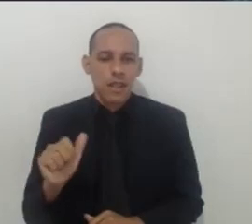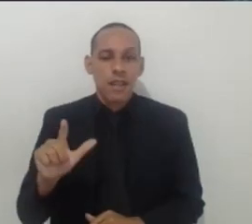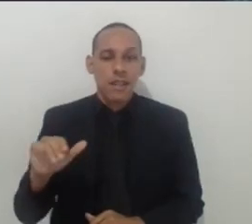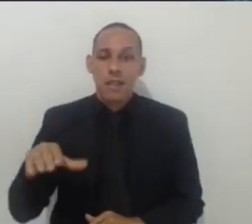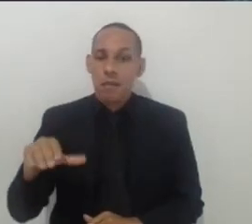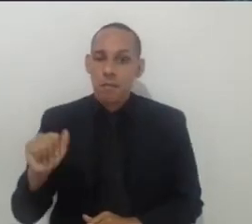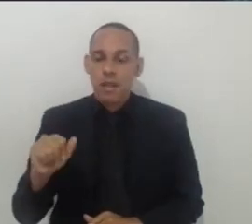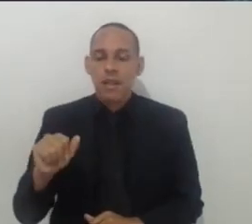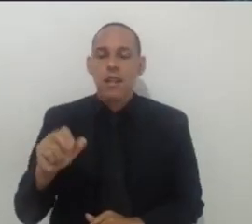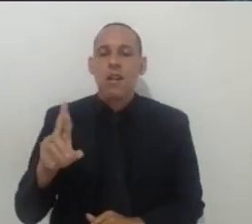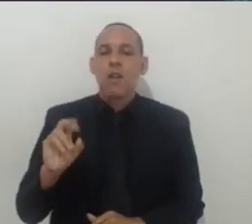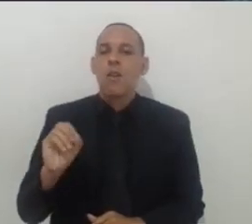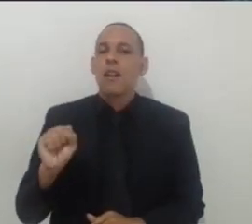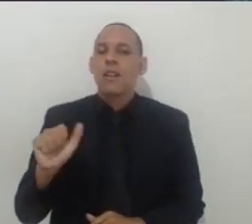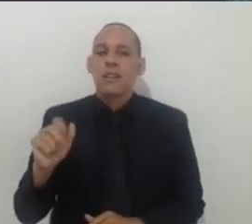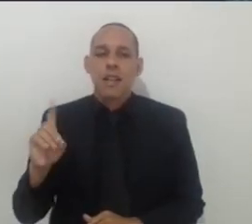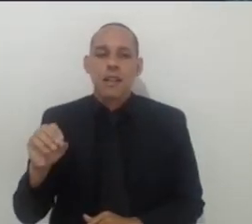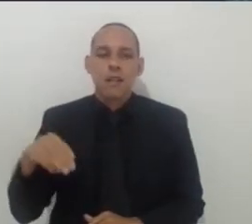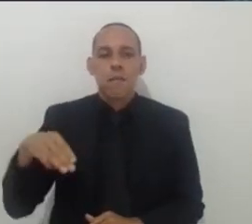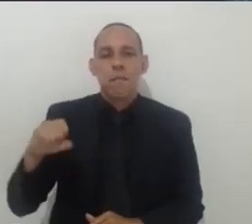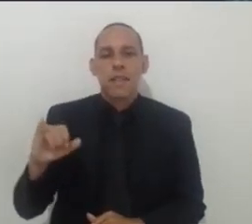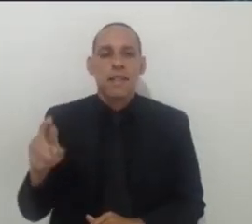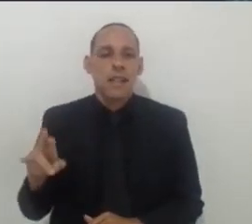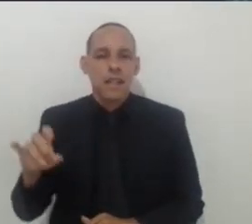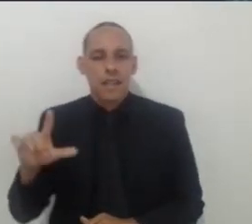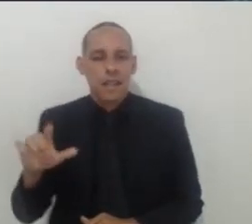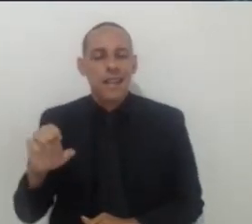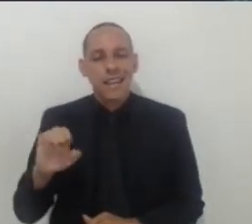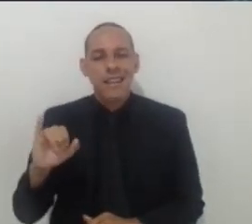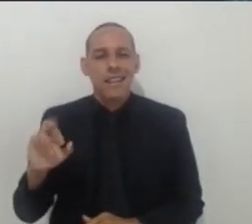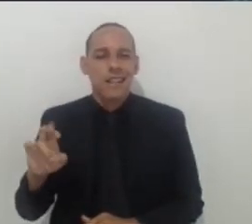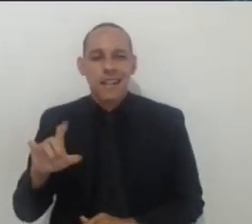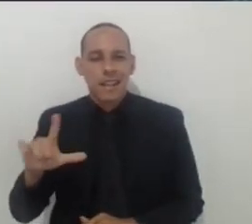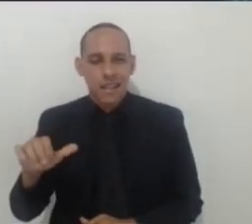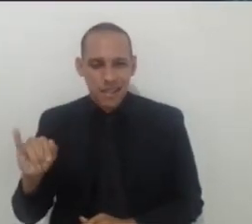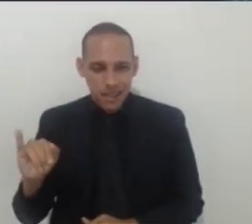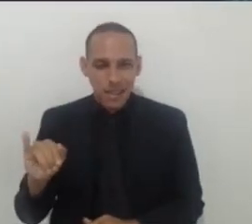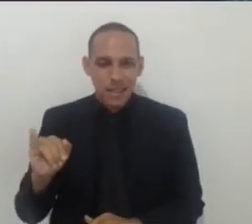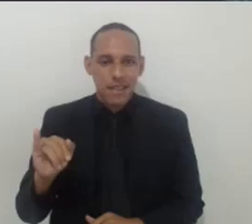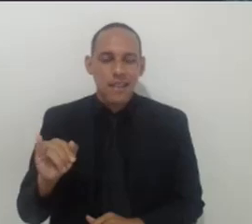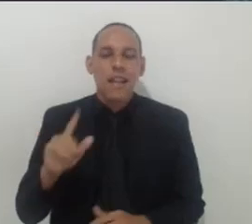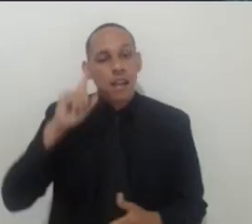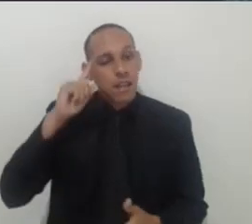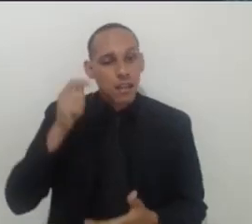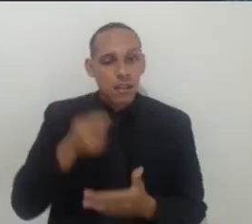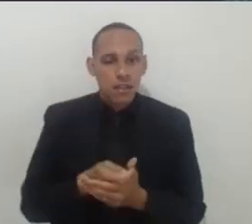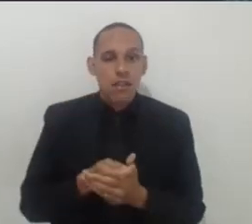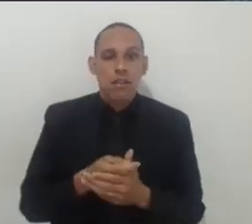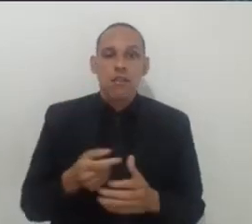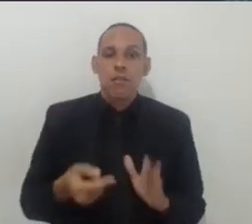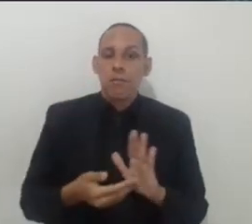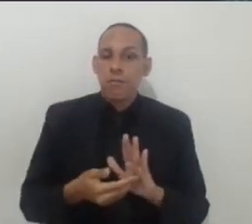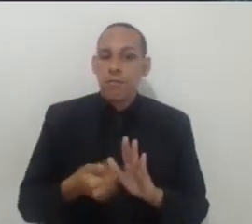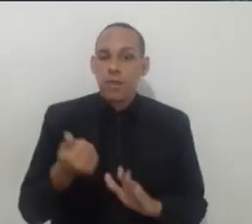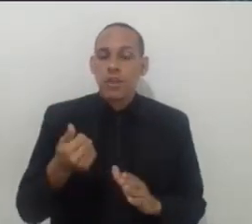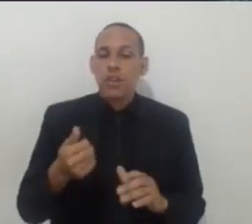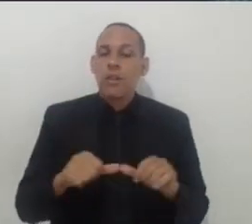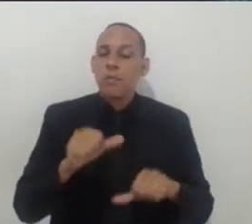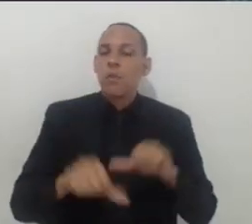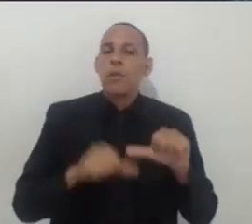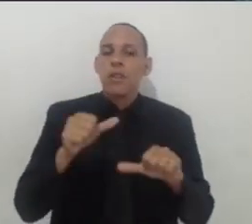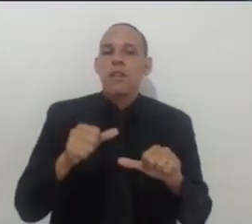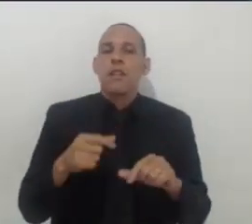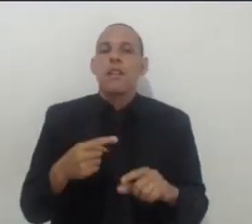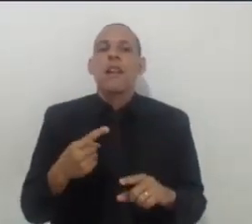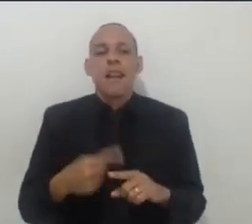rescindir a sentença, folhas tais, e acordo, folhas quais, reconhecendo, por conseguinte, como termo final do